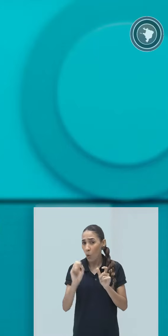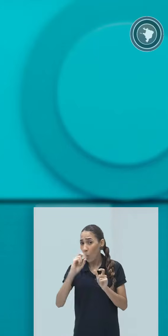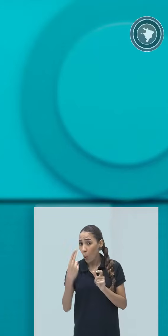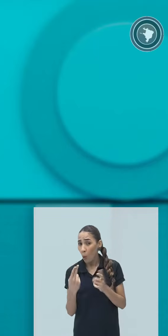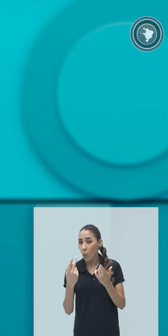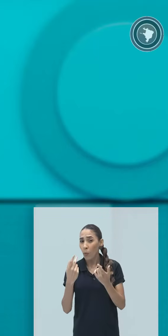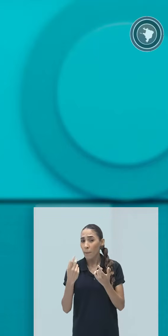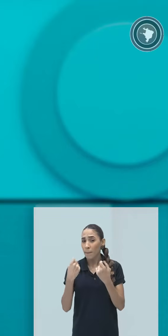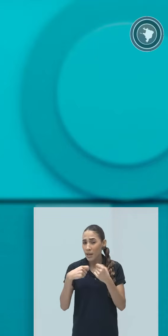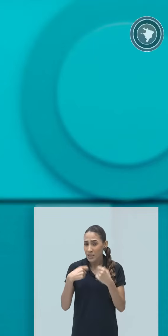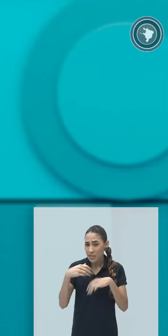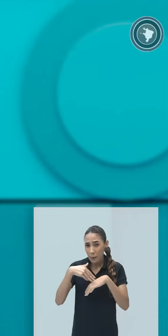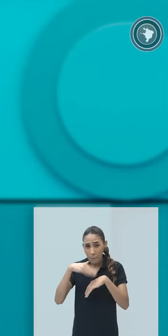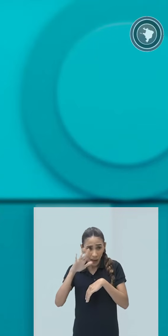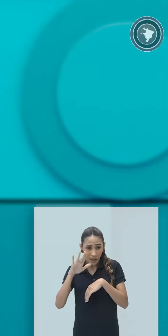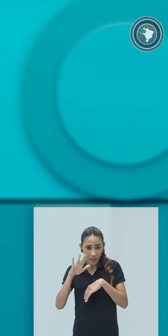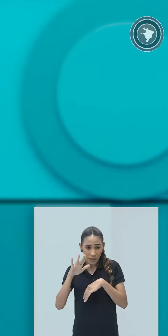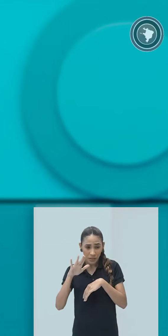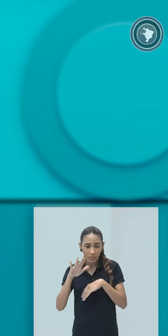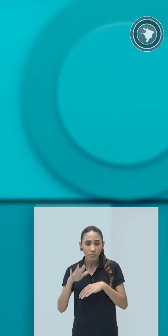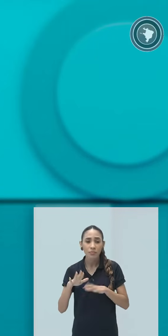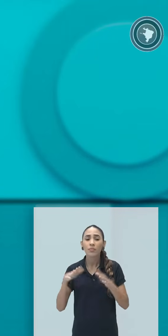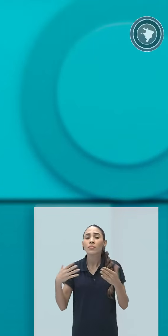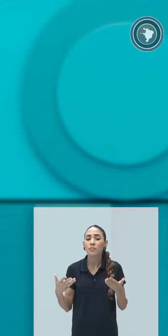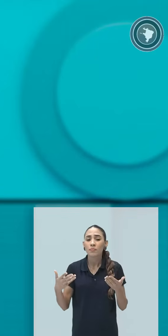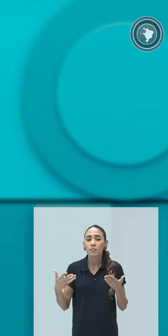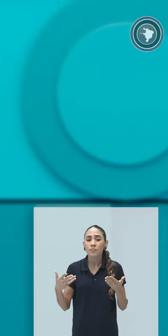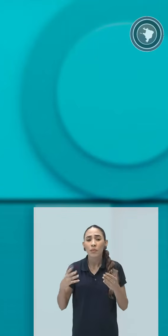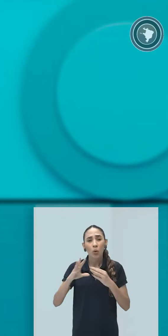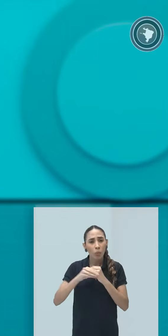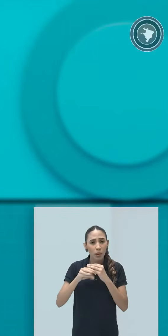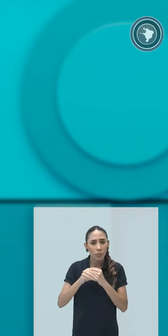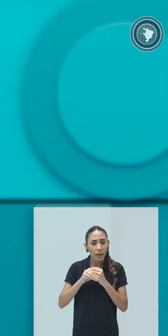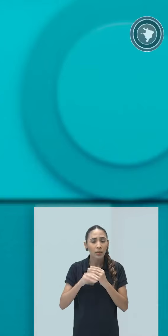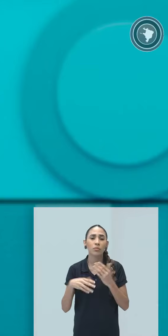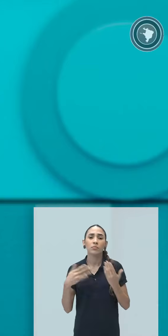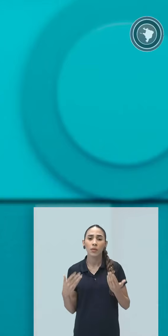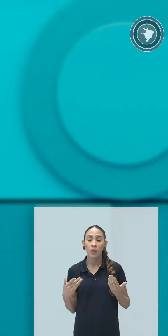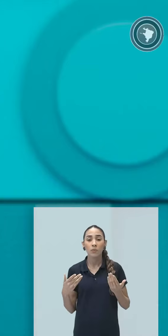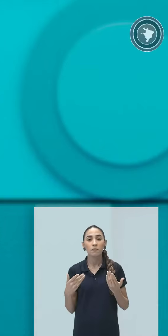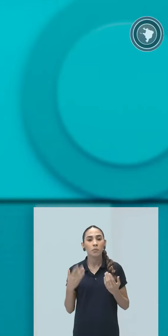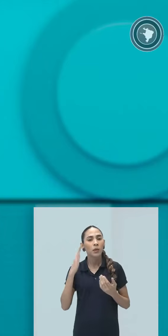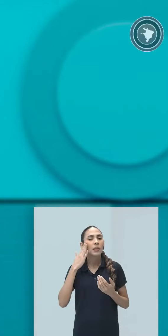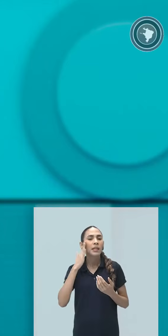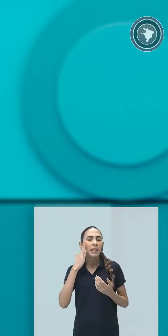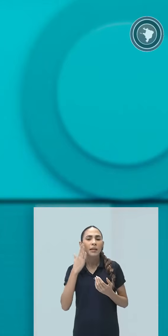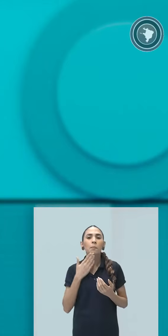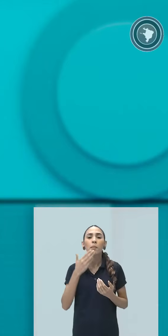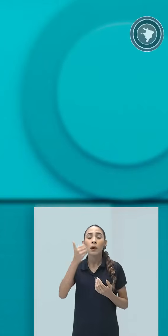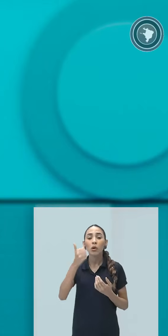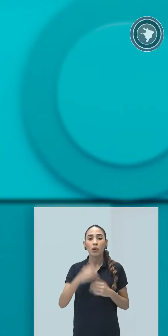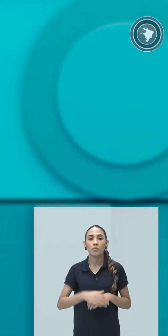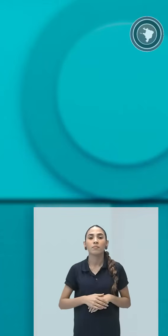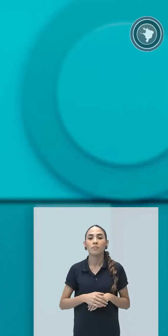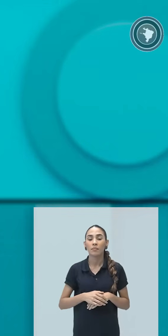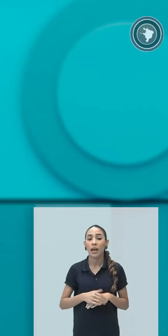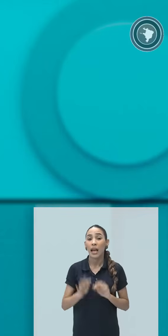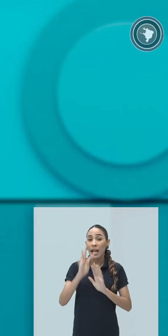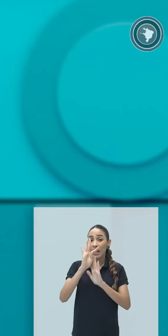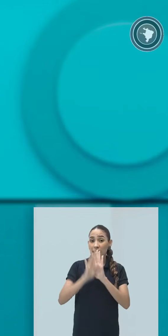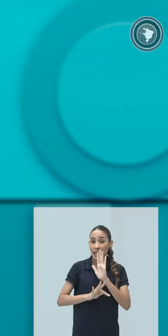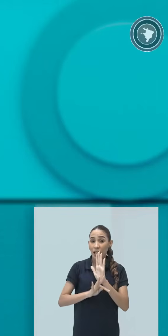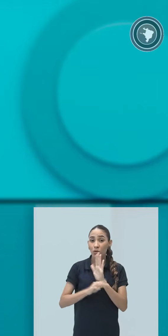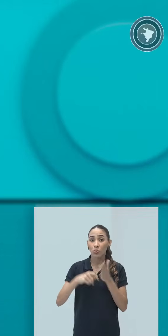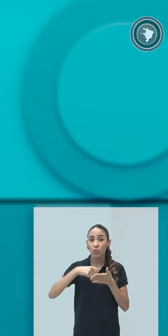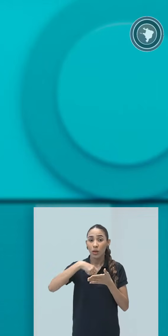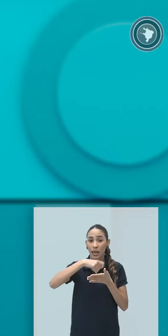muito mais do que palavras? Então, para que a gente possa entender isso com relação aos textos, vamos pegar um exemplo de texto